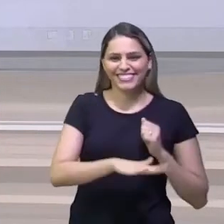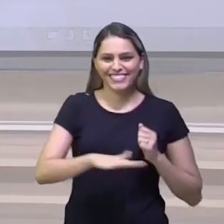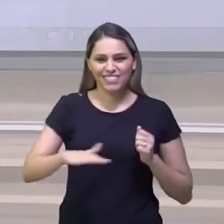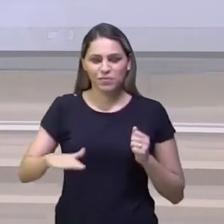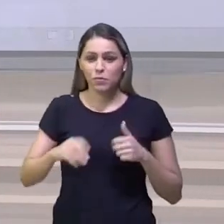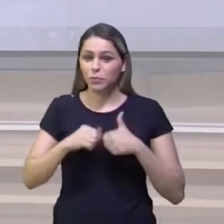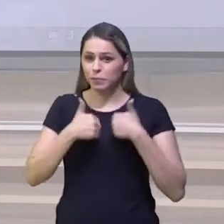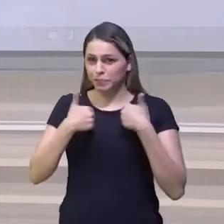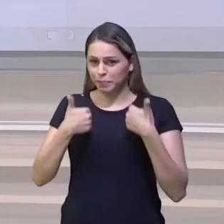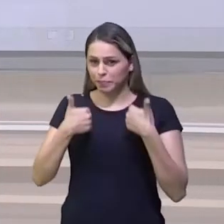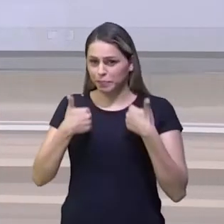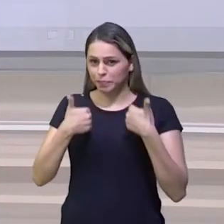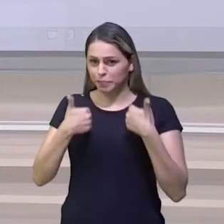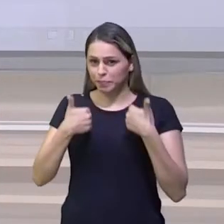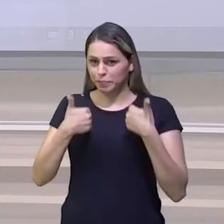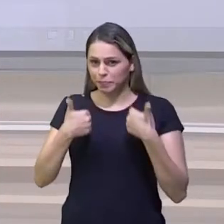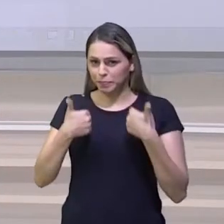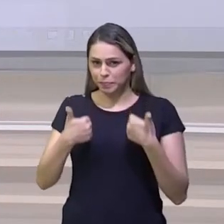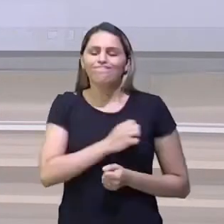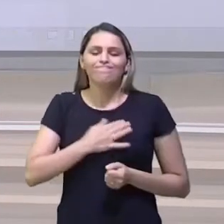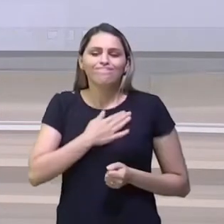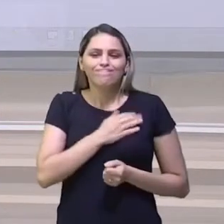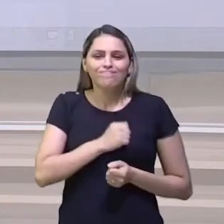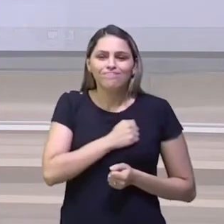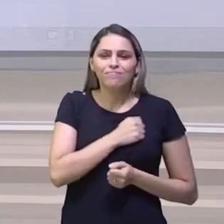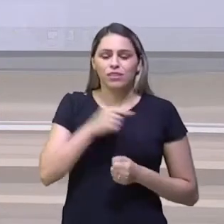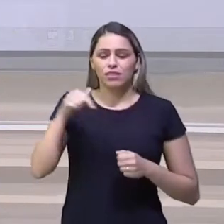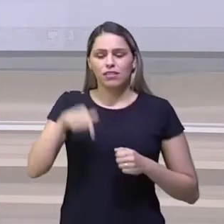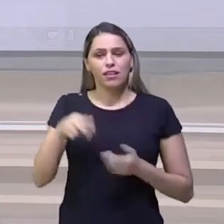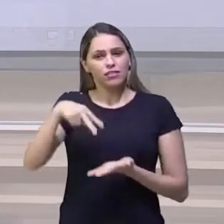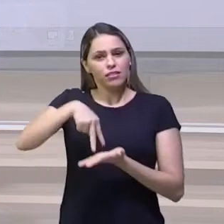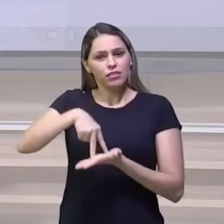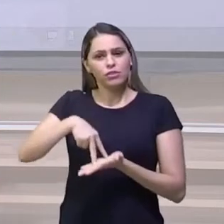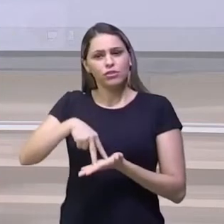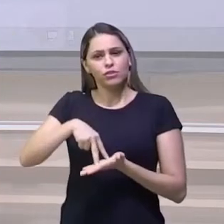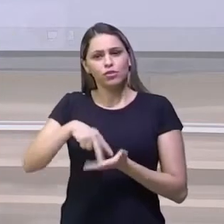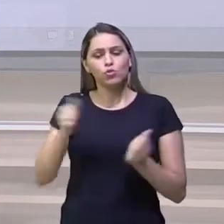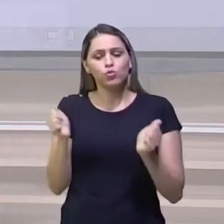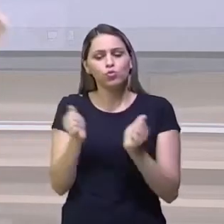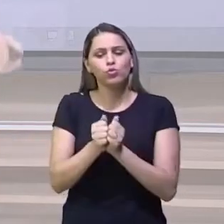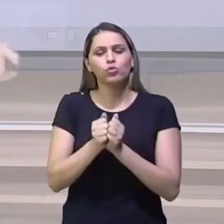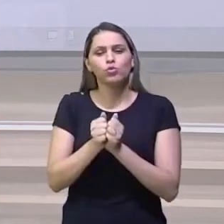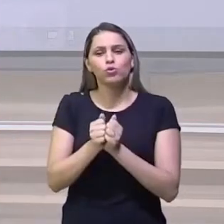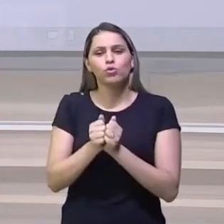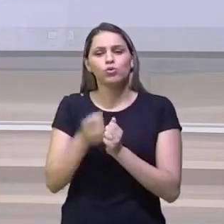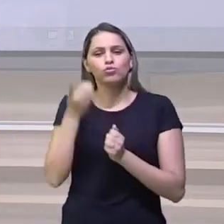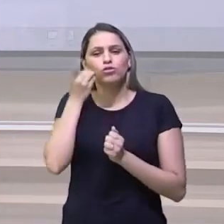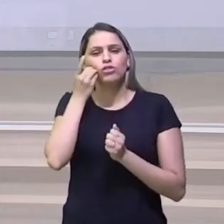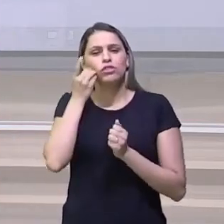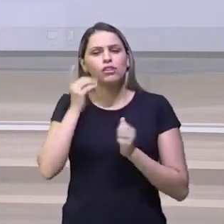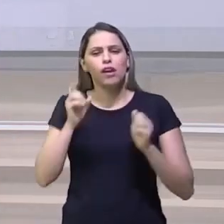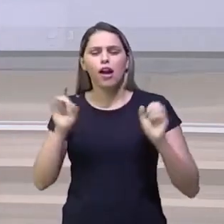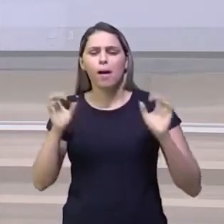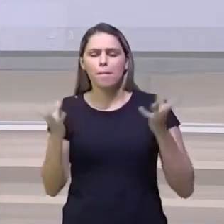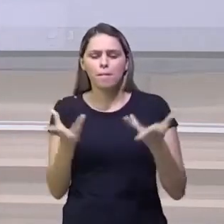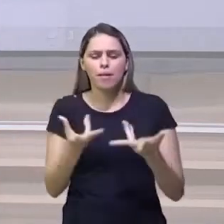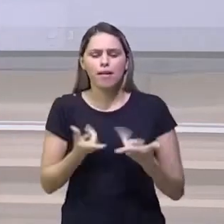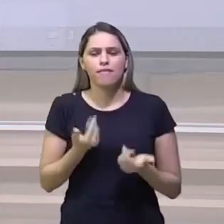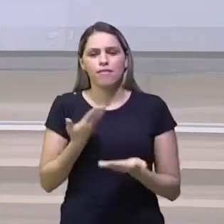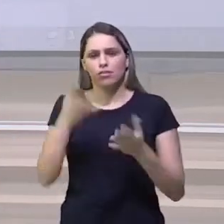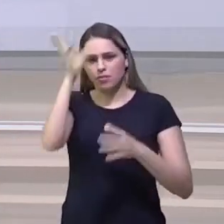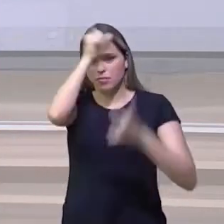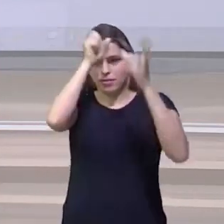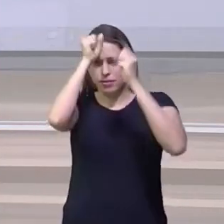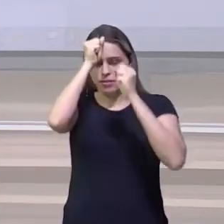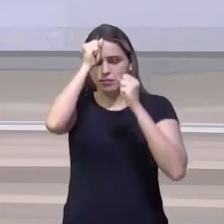Crianças, tudo bem? Que prazer mais uma vez nós estarmos aqui para juntos termos mais um dia maravilhoso de aprendizagem. Como você